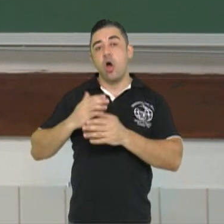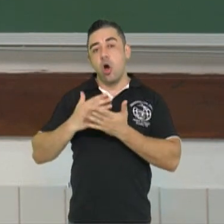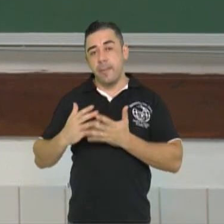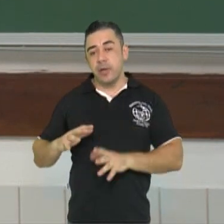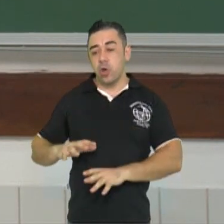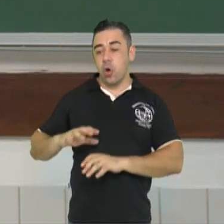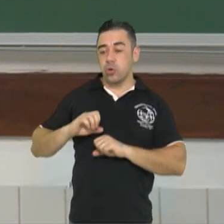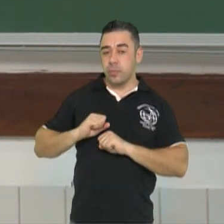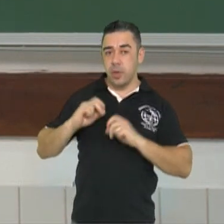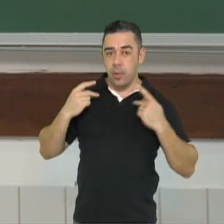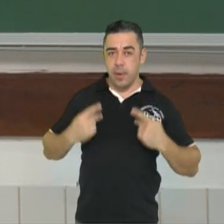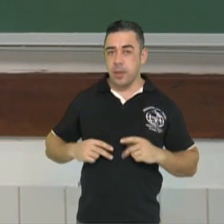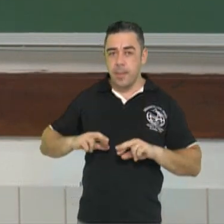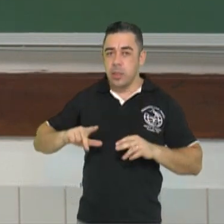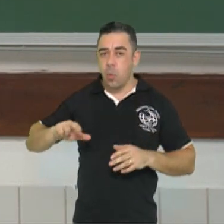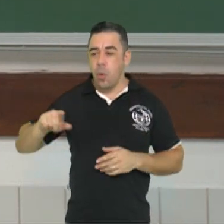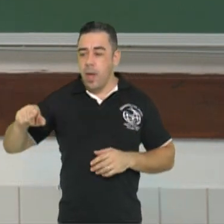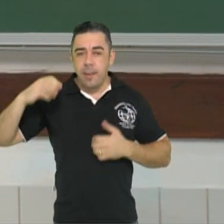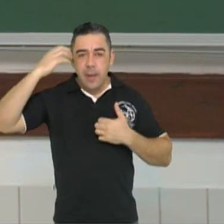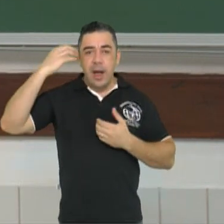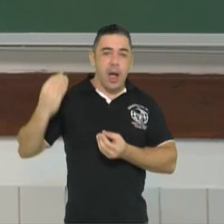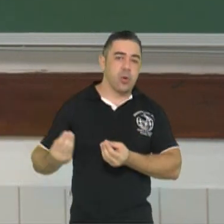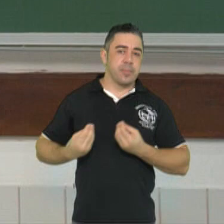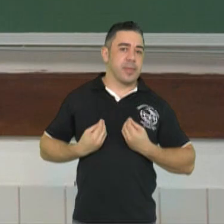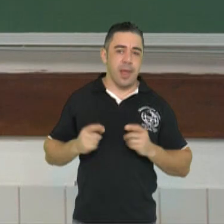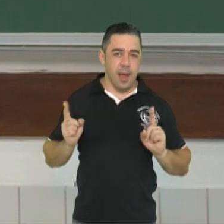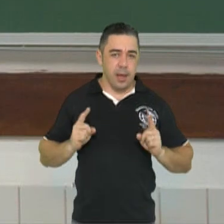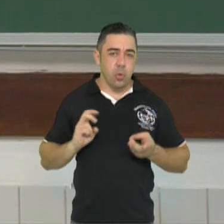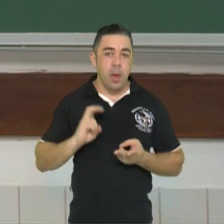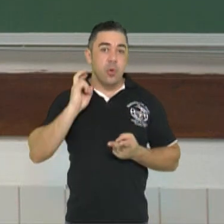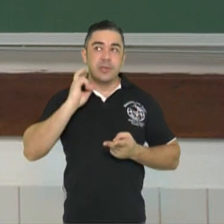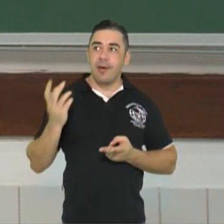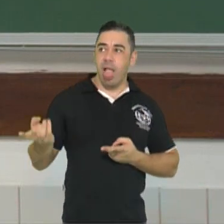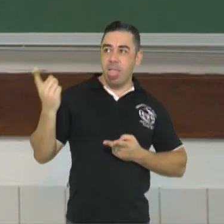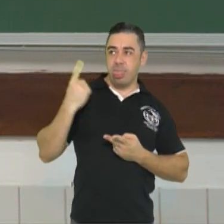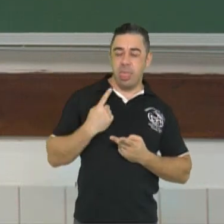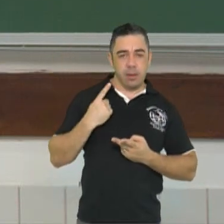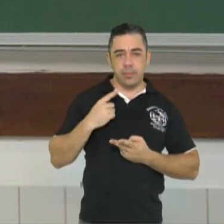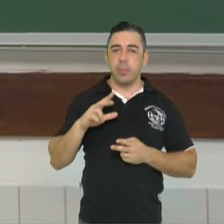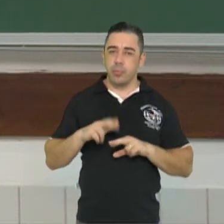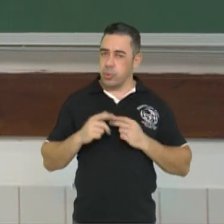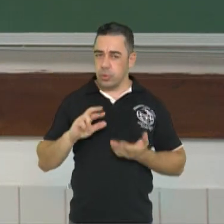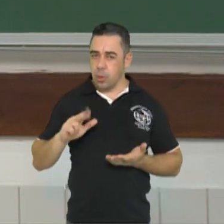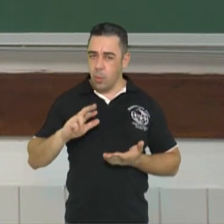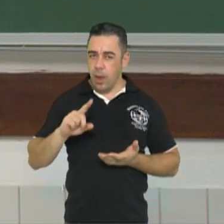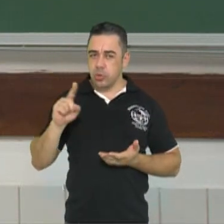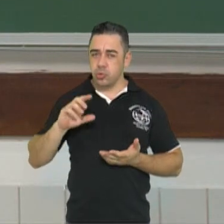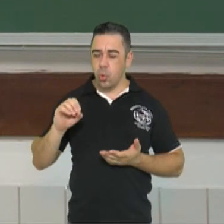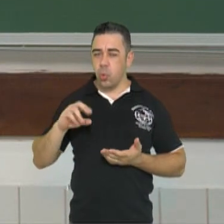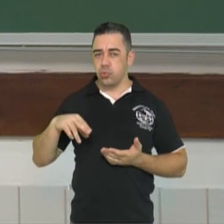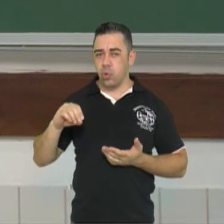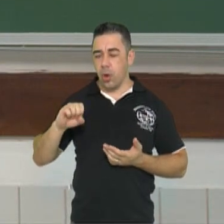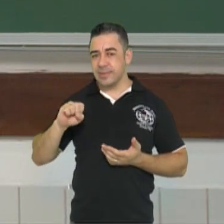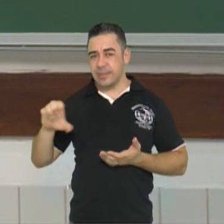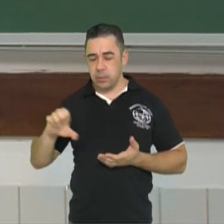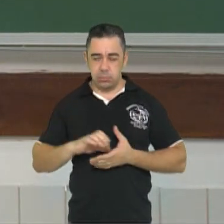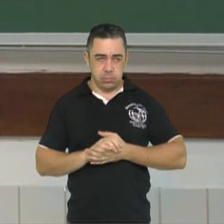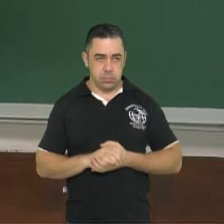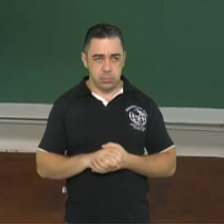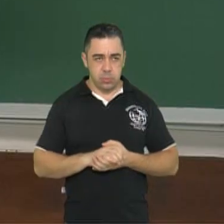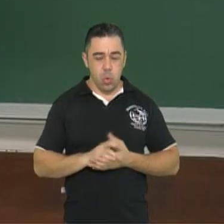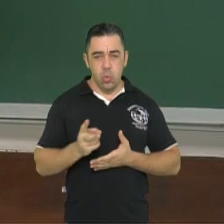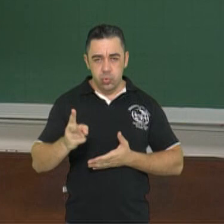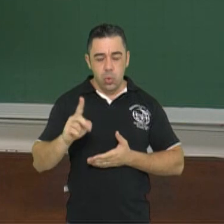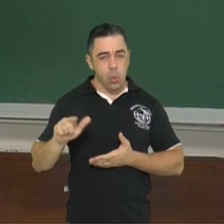não é o macaco que vai trazer a doença para a gente. Não é o morcego que está te contaminando. Por isso que não é uma zoonose, tá? Continuando aqui,